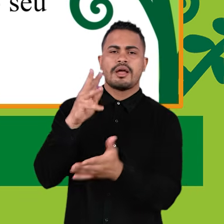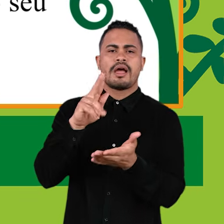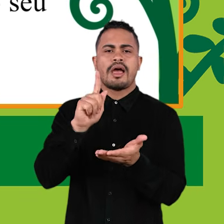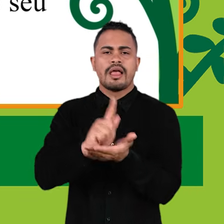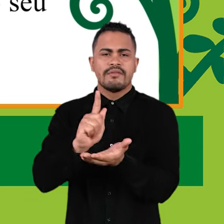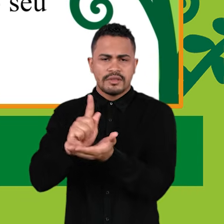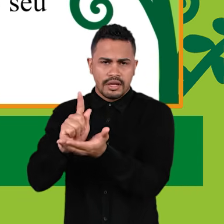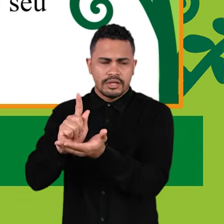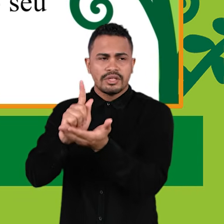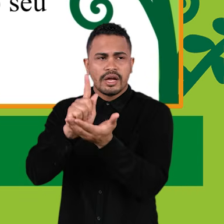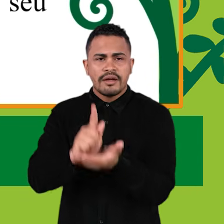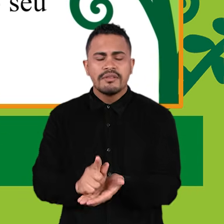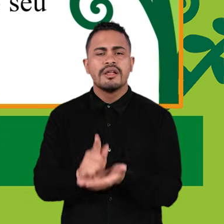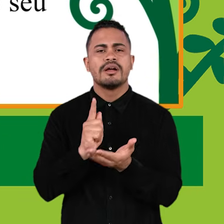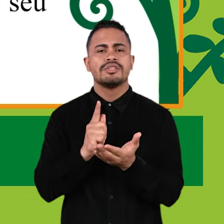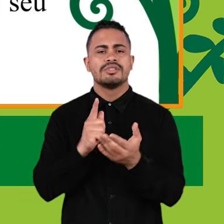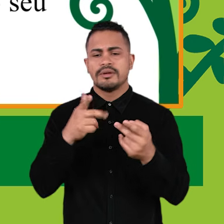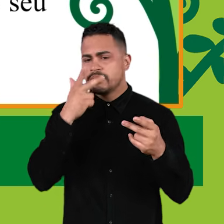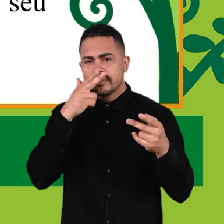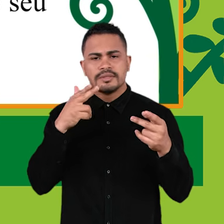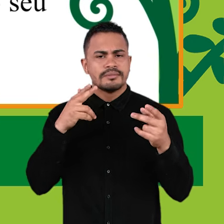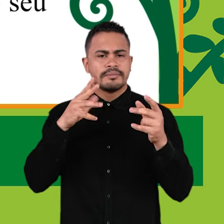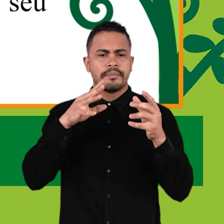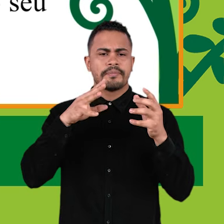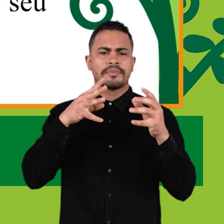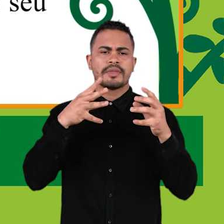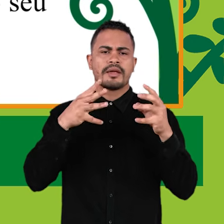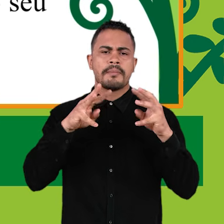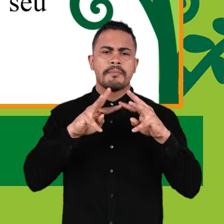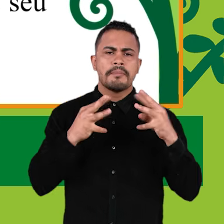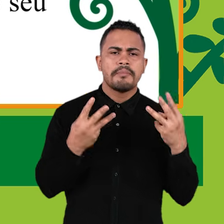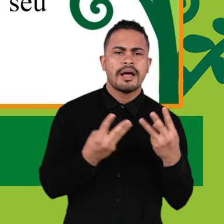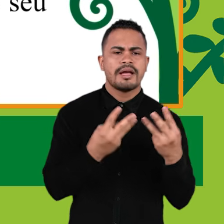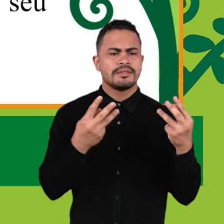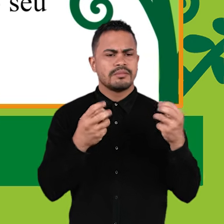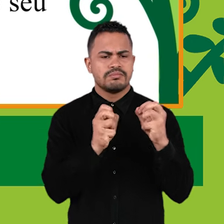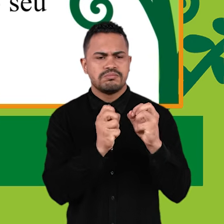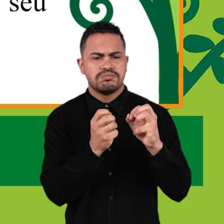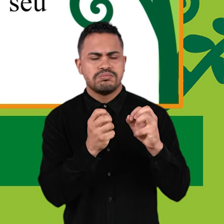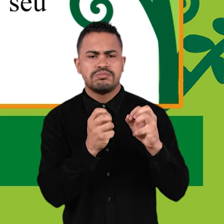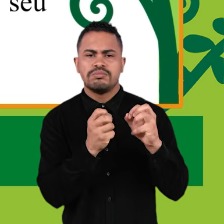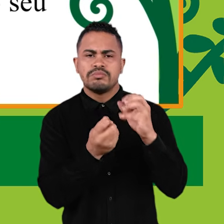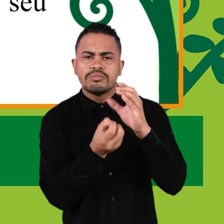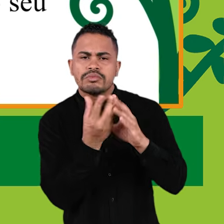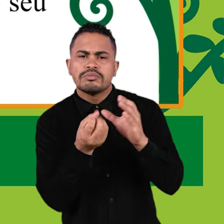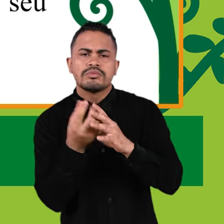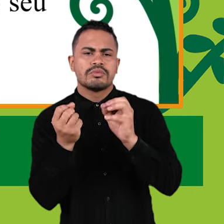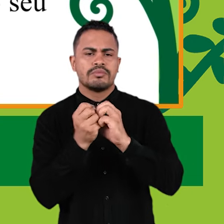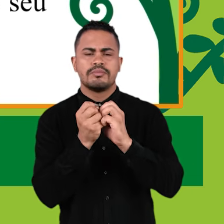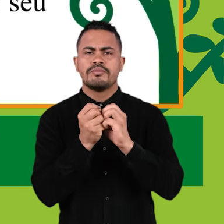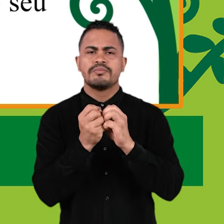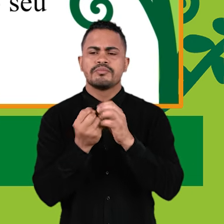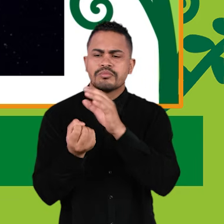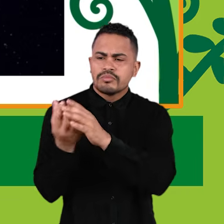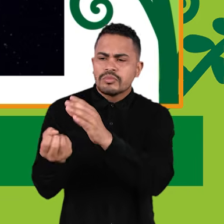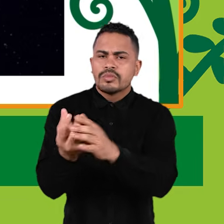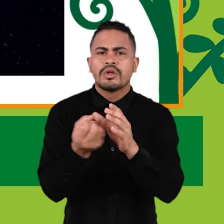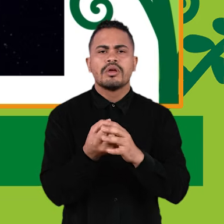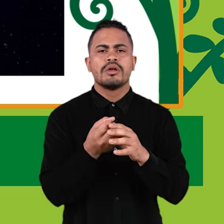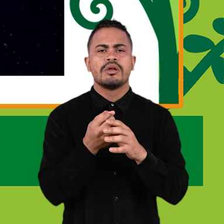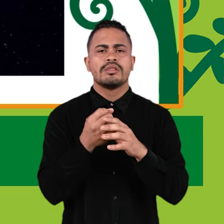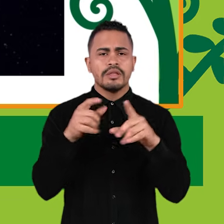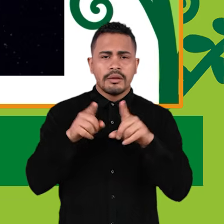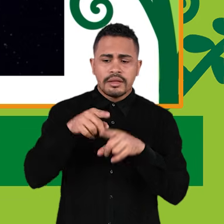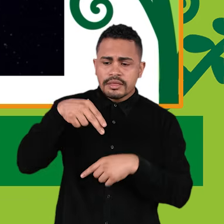a colidir ali, né? As massas foram se formando ali, foram colidindo, se agrupando, formando ali, né,